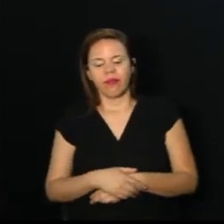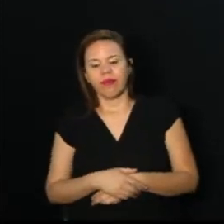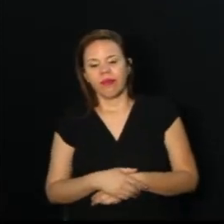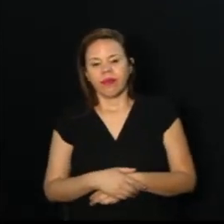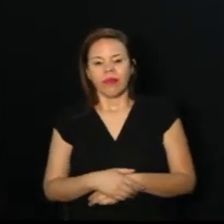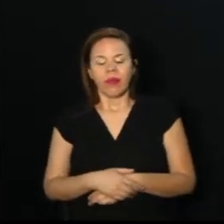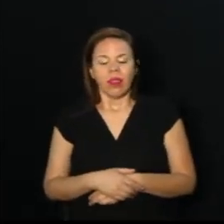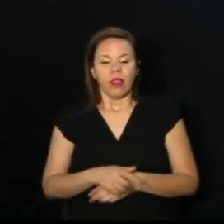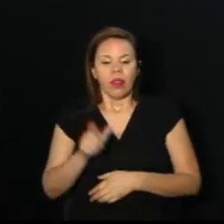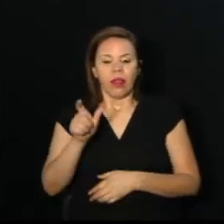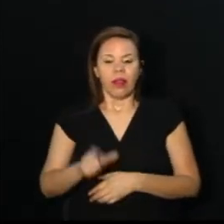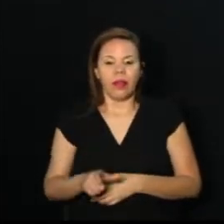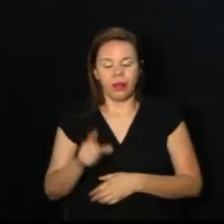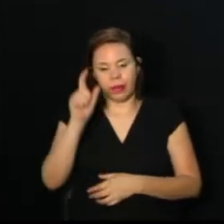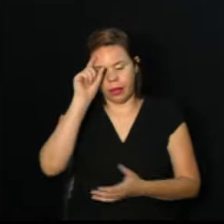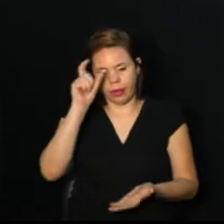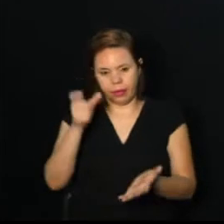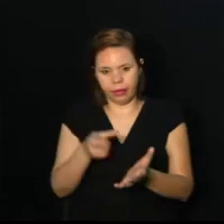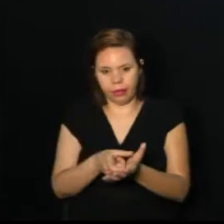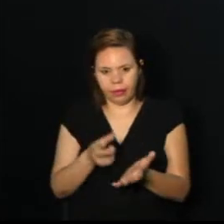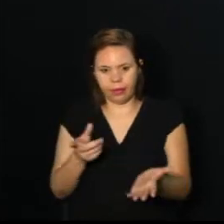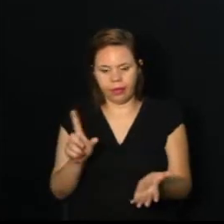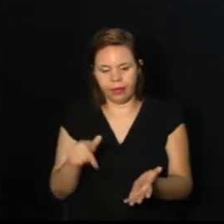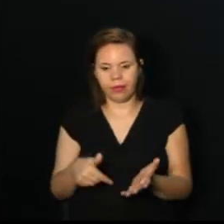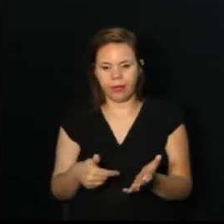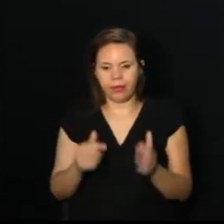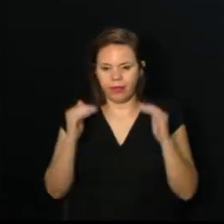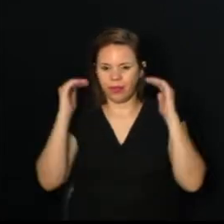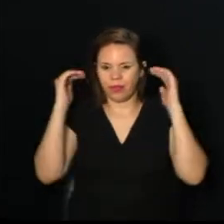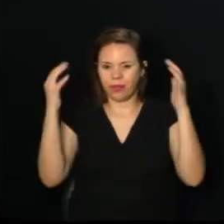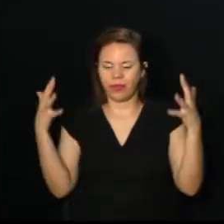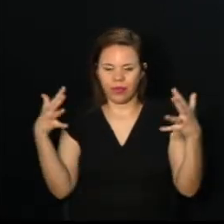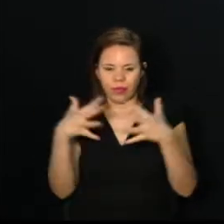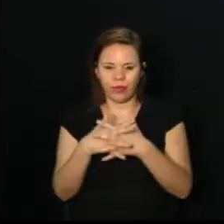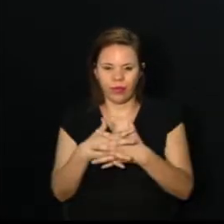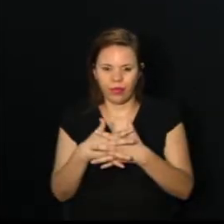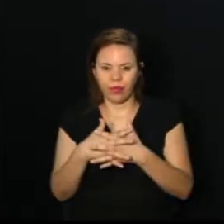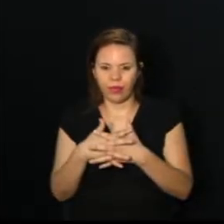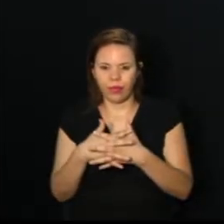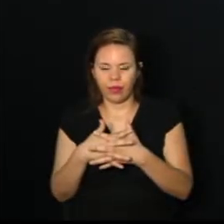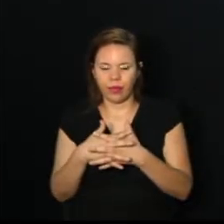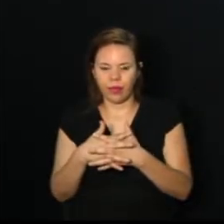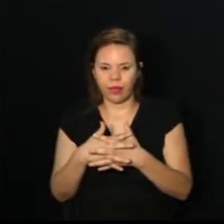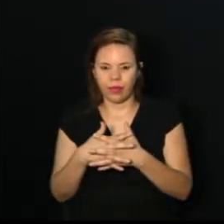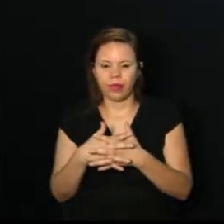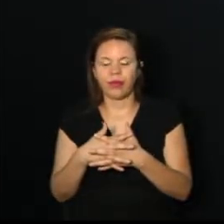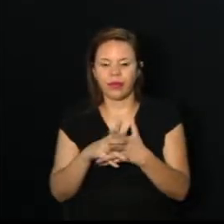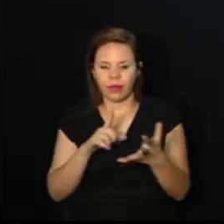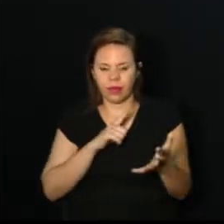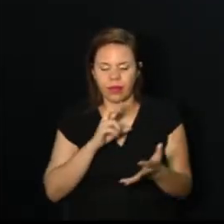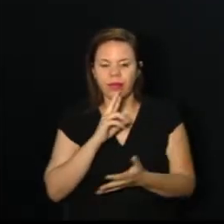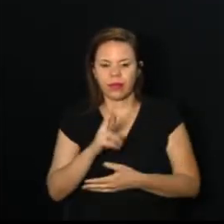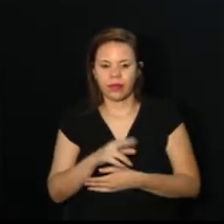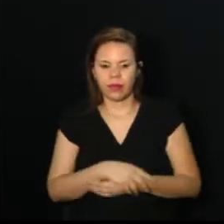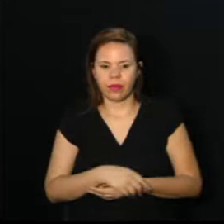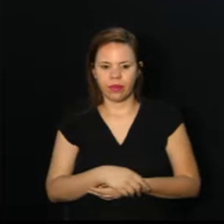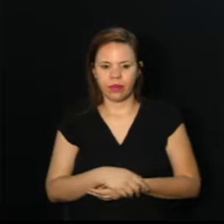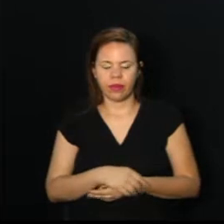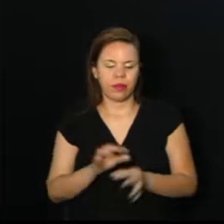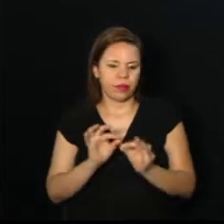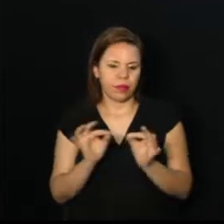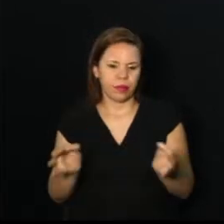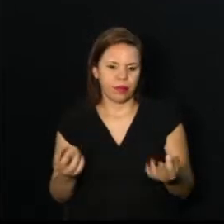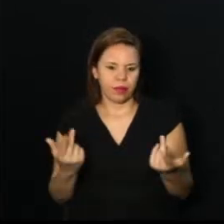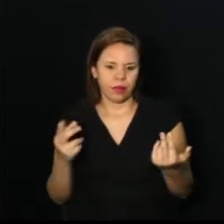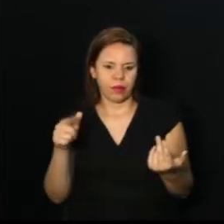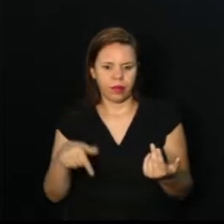do disléxico, essa grande confusão, para ele dar uma resposta tão simples